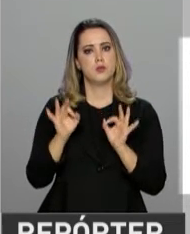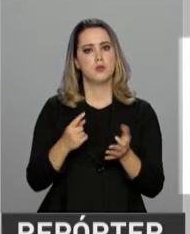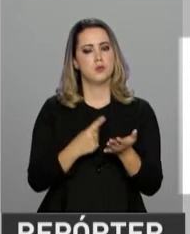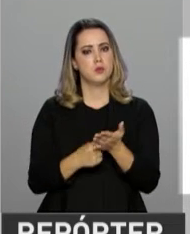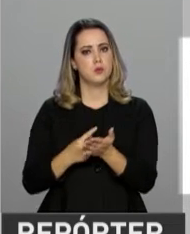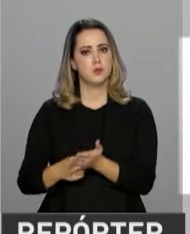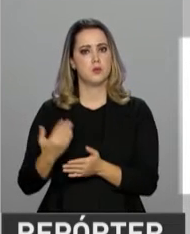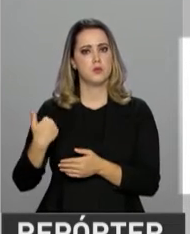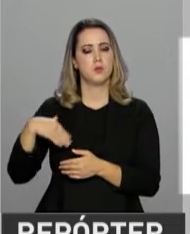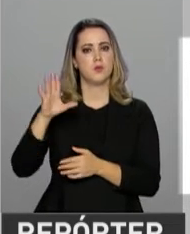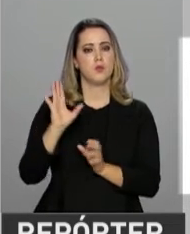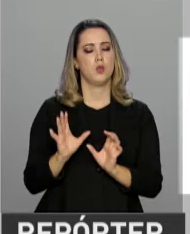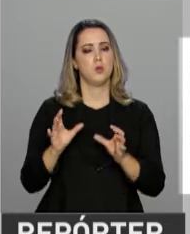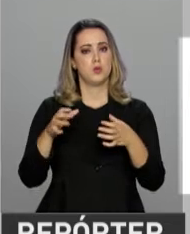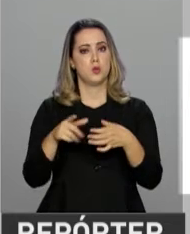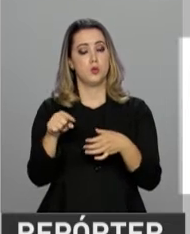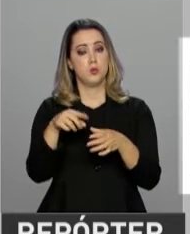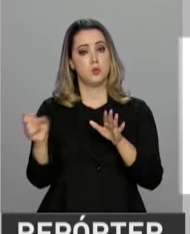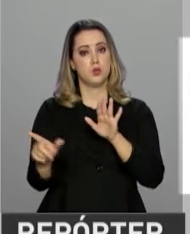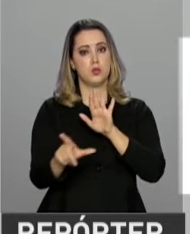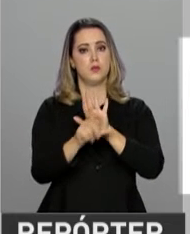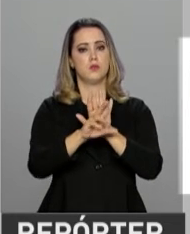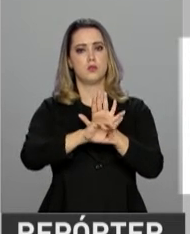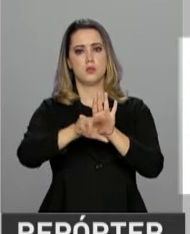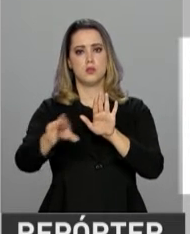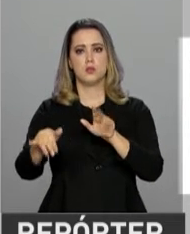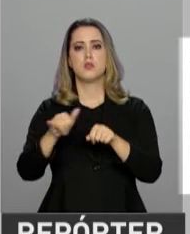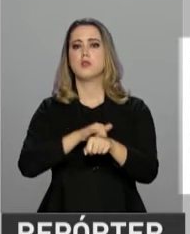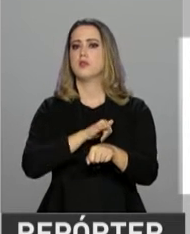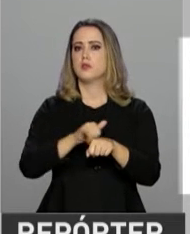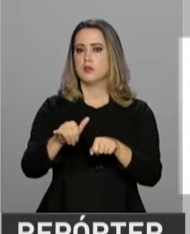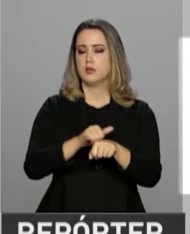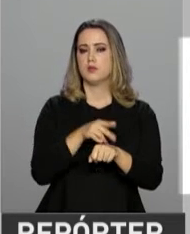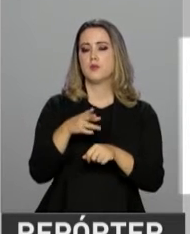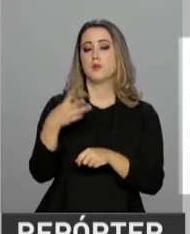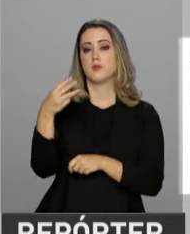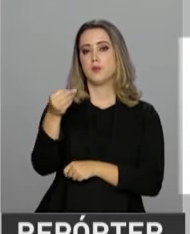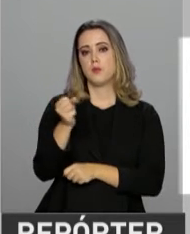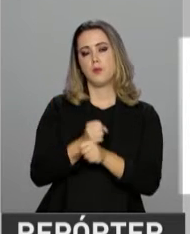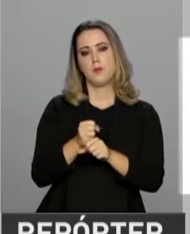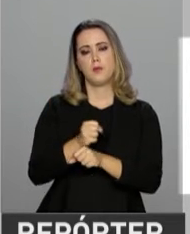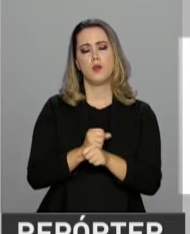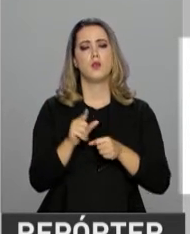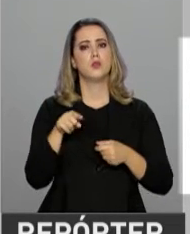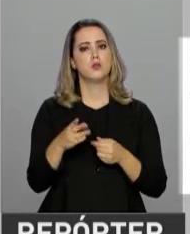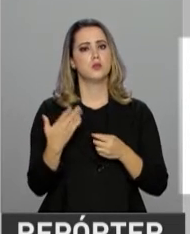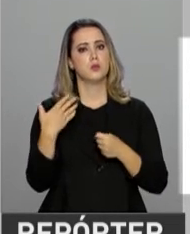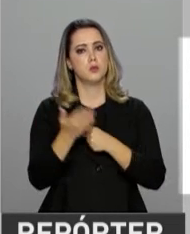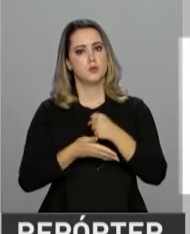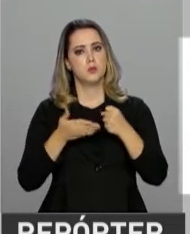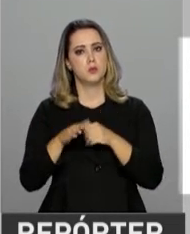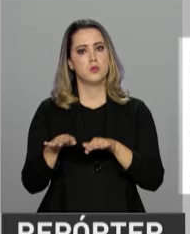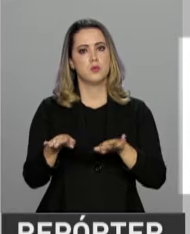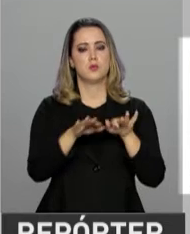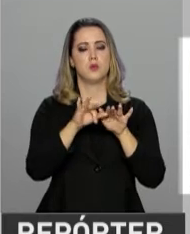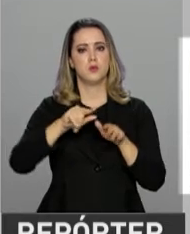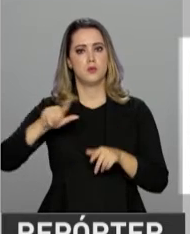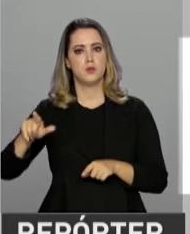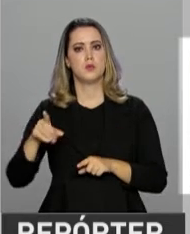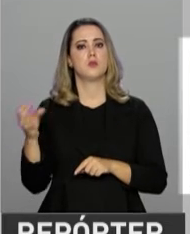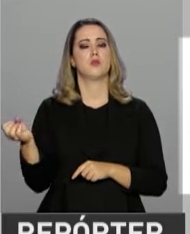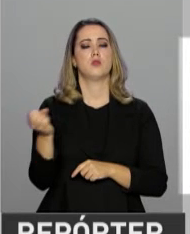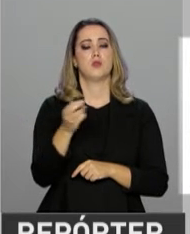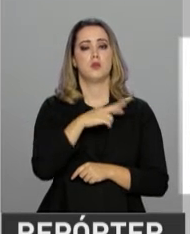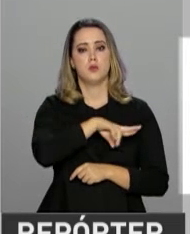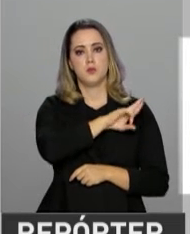consiste no mais amplo conjunto de reformas estruturantes dos últimos 30 anos e tem como pilares o equilíbrio fiscal a